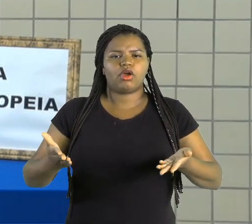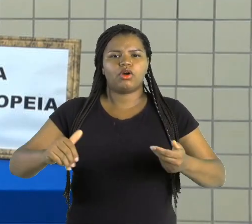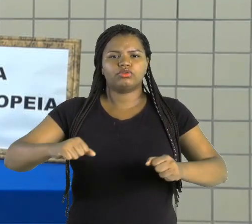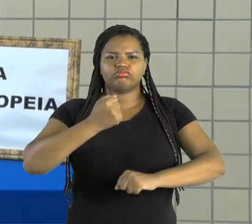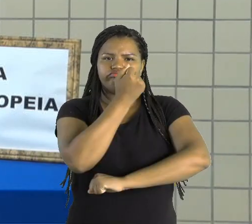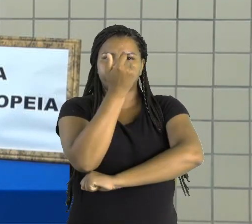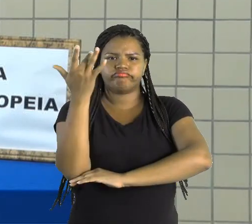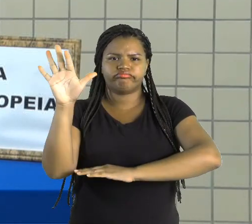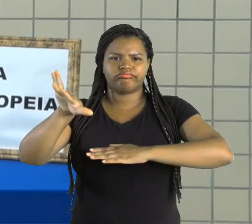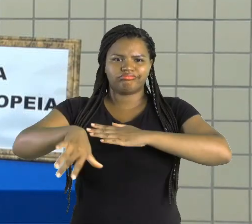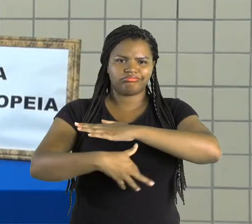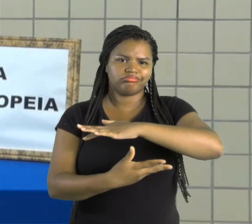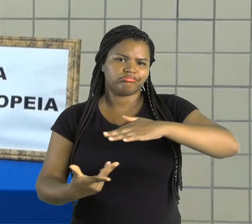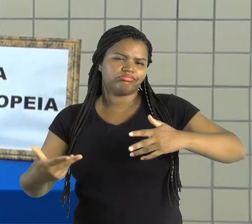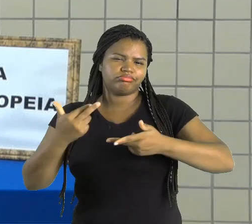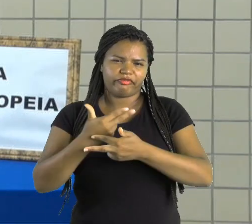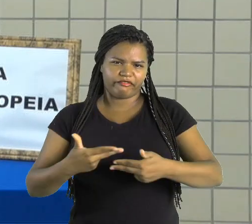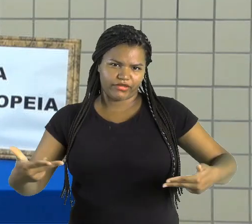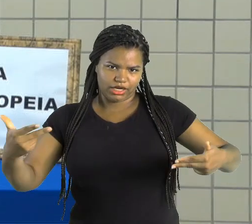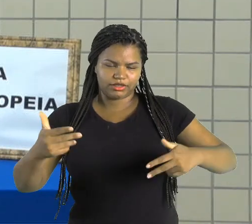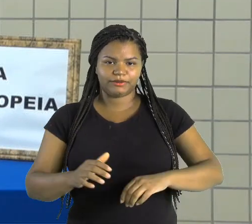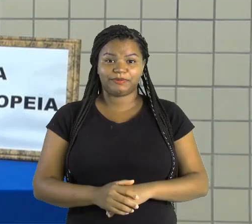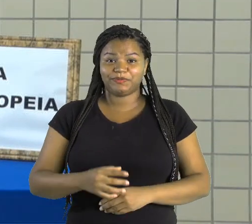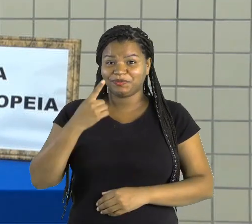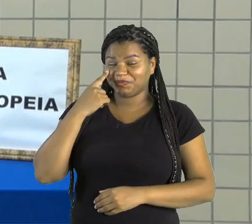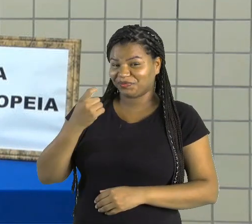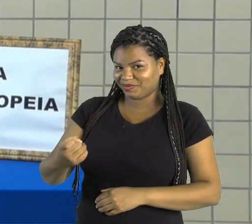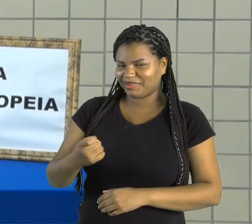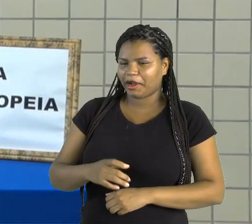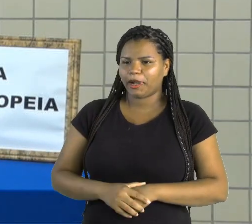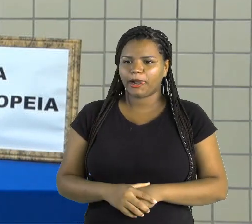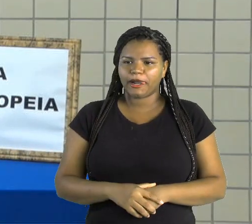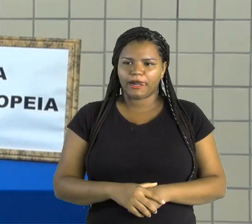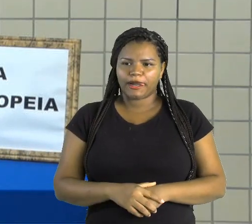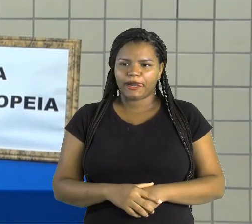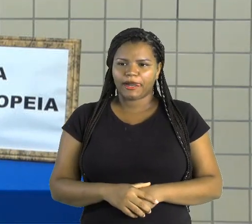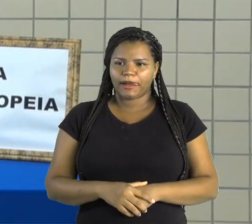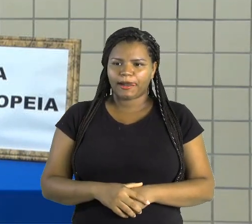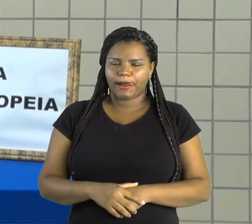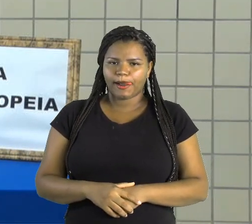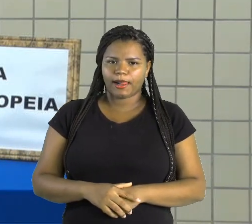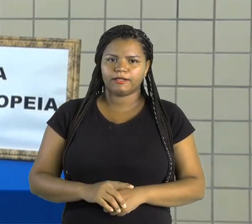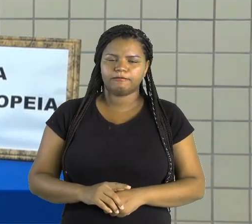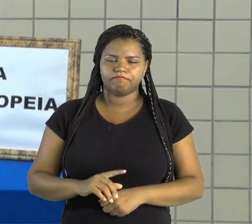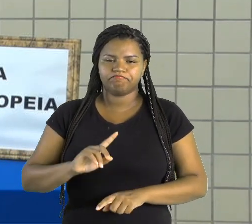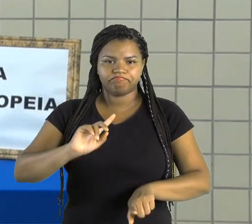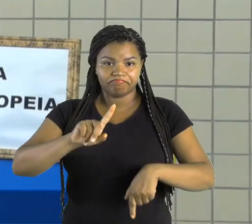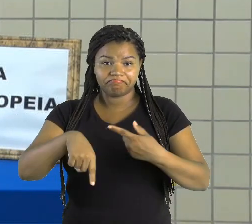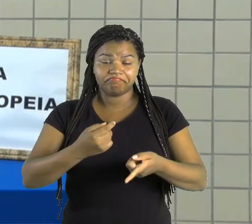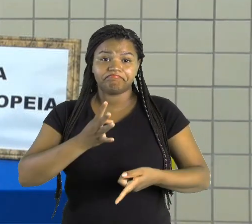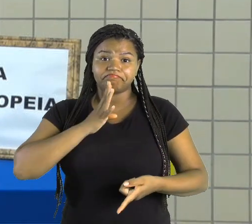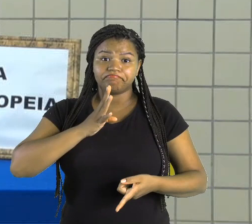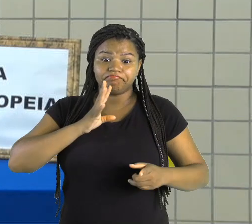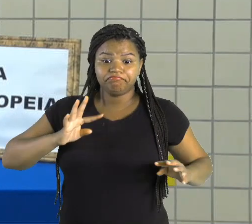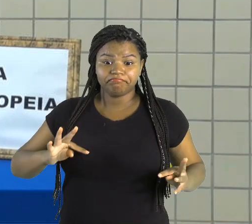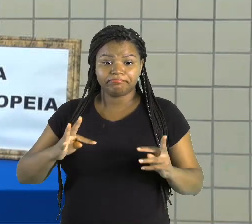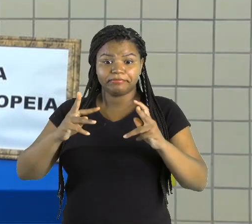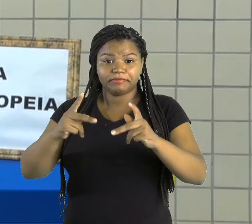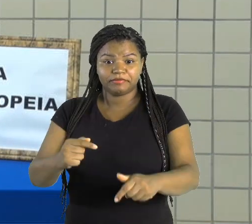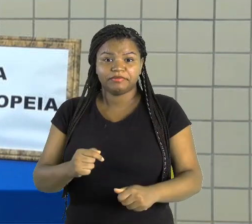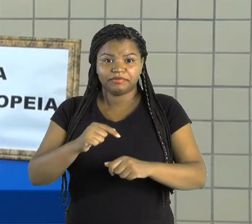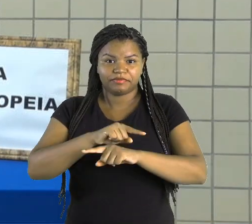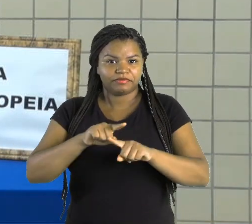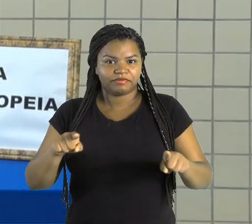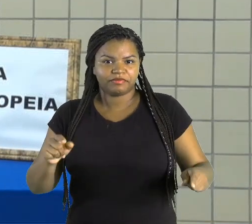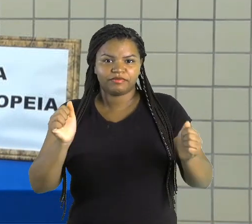ecossistema. Olha só que legal e interessante. Bom, depois de todo esse conhecimento que você e a